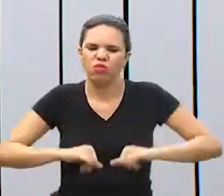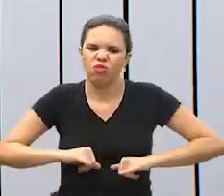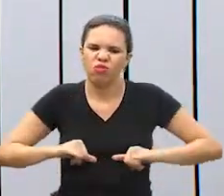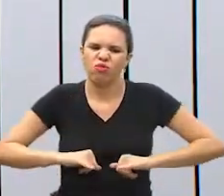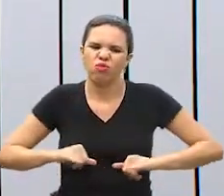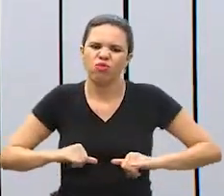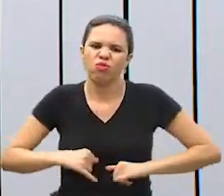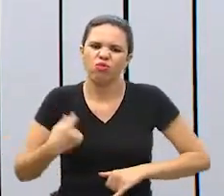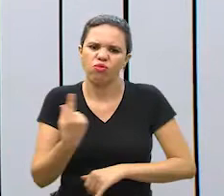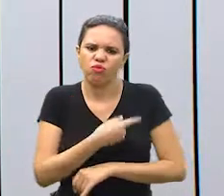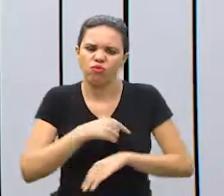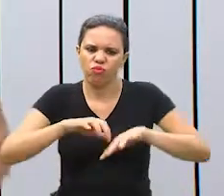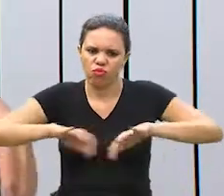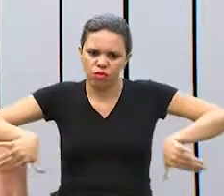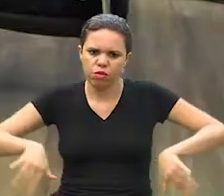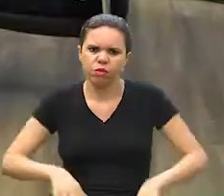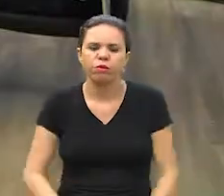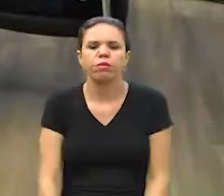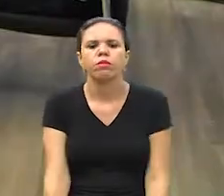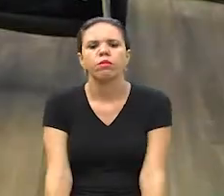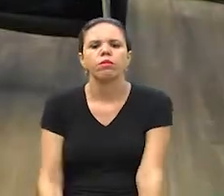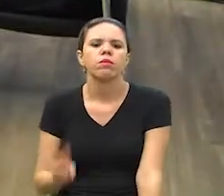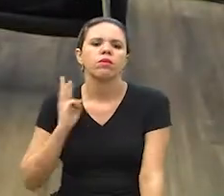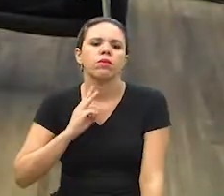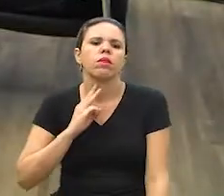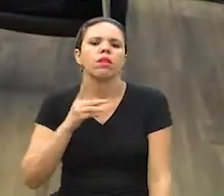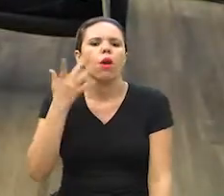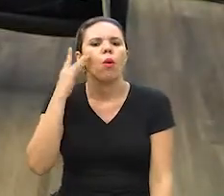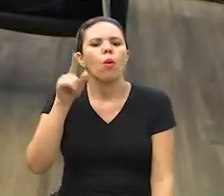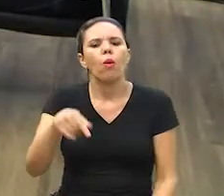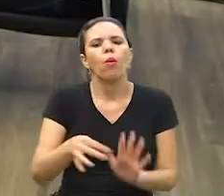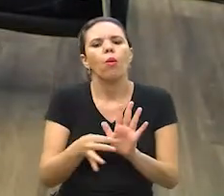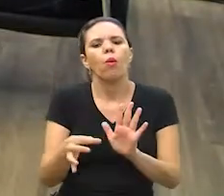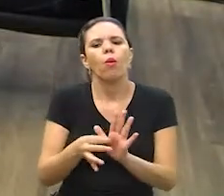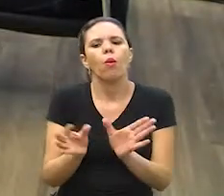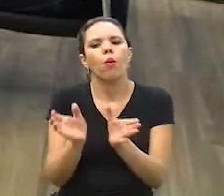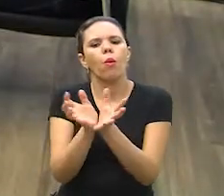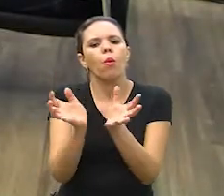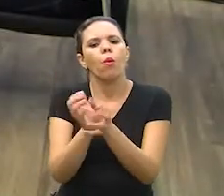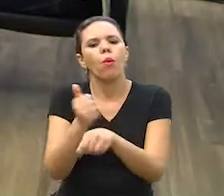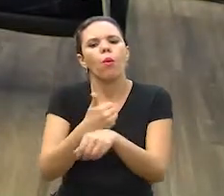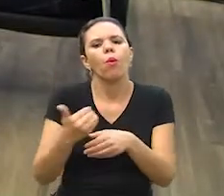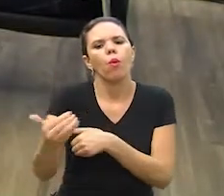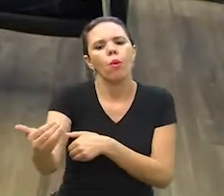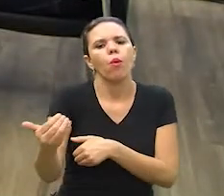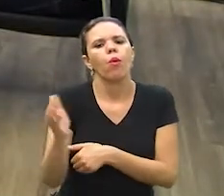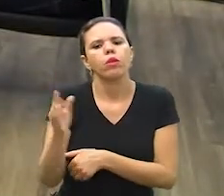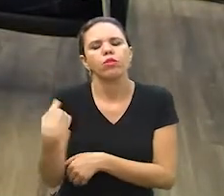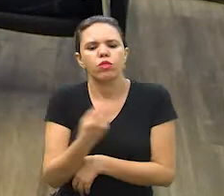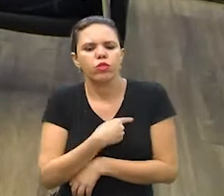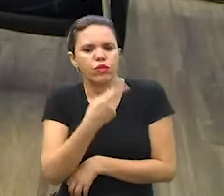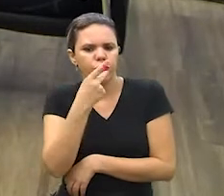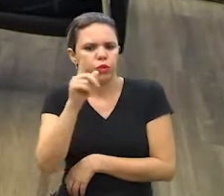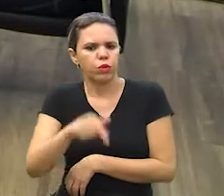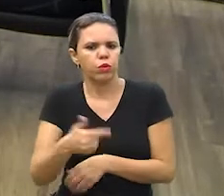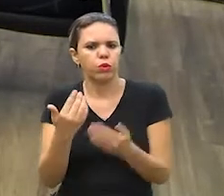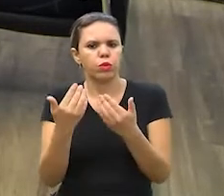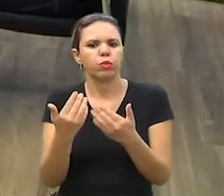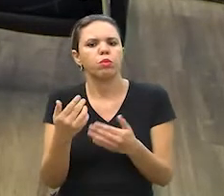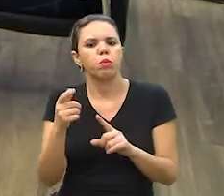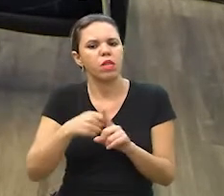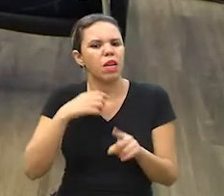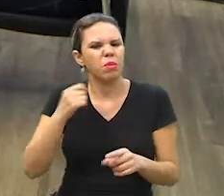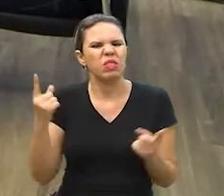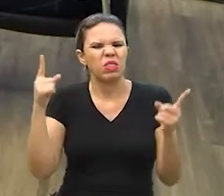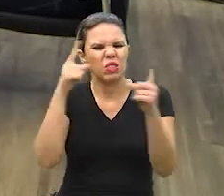sofre com a nossa divisão. Cecílio Santos, como é que você enxerga este comitê daqui para frente, já que a gente está falando que abril pode ser